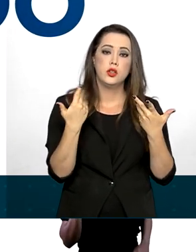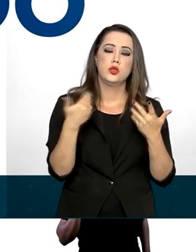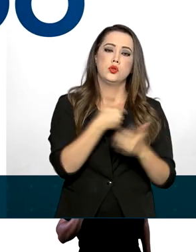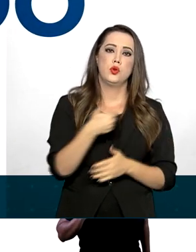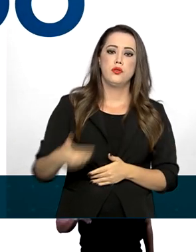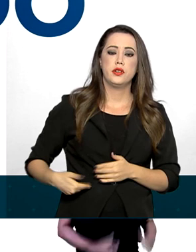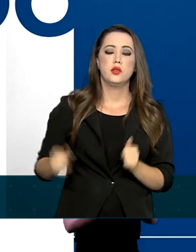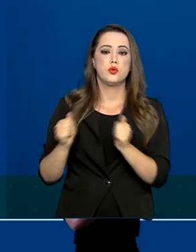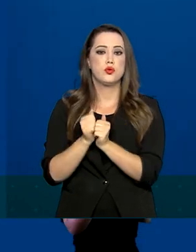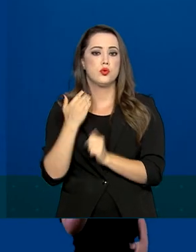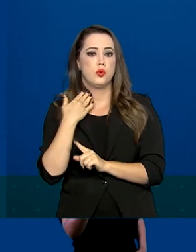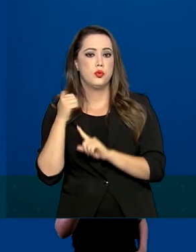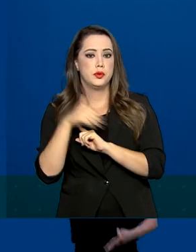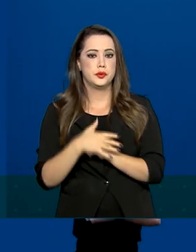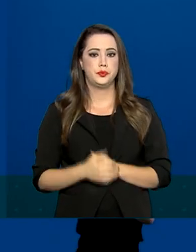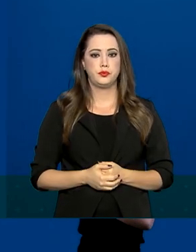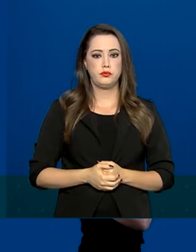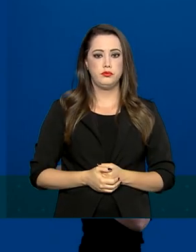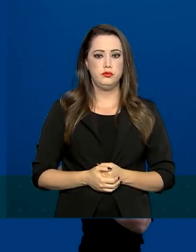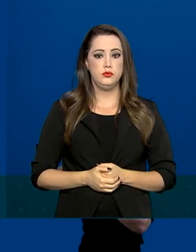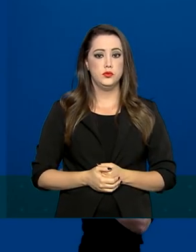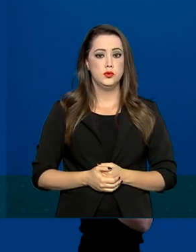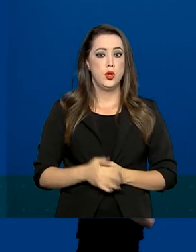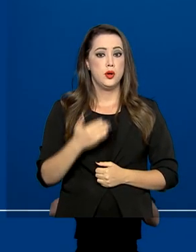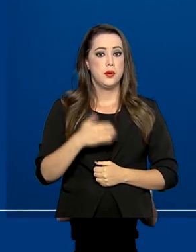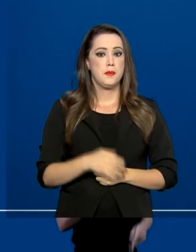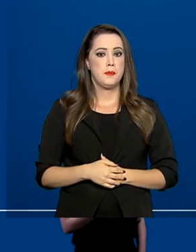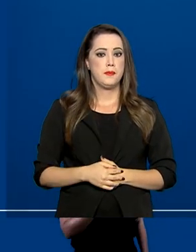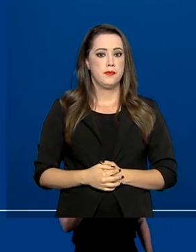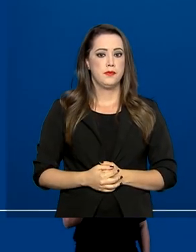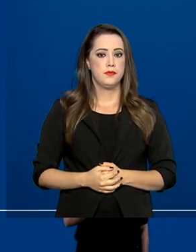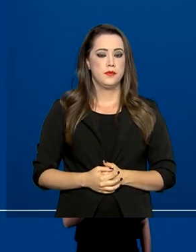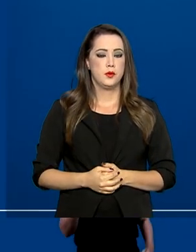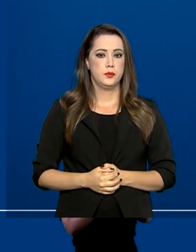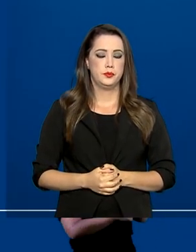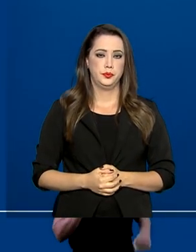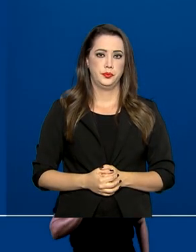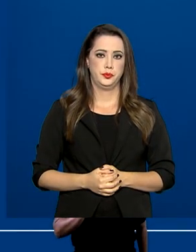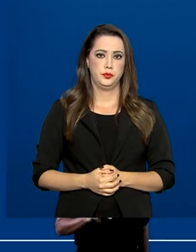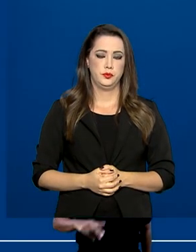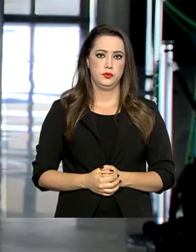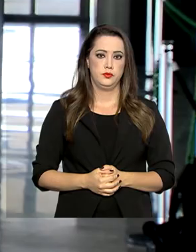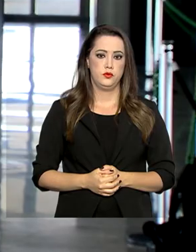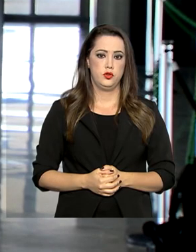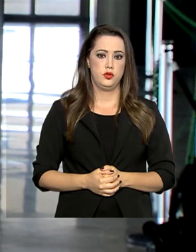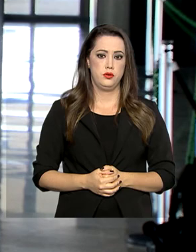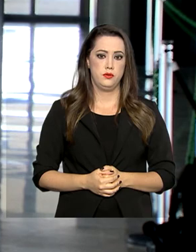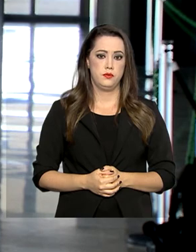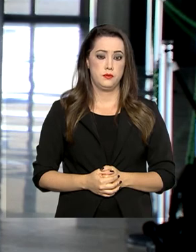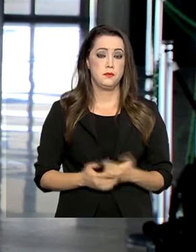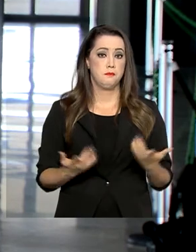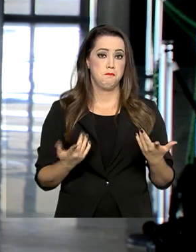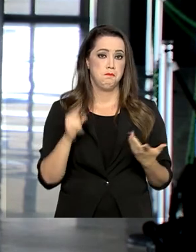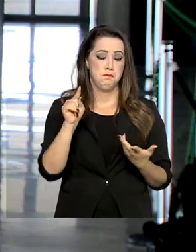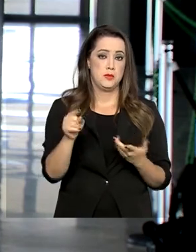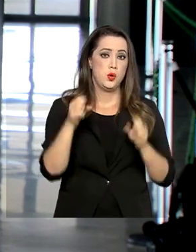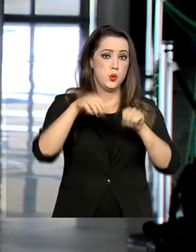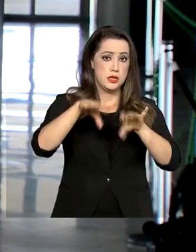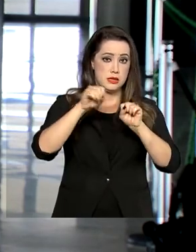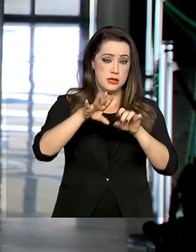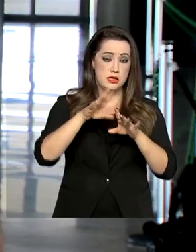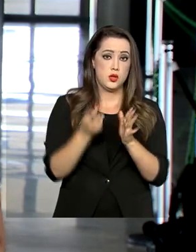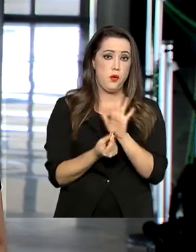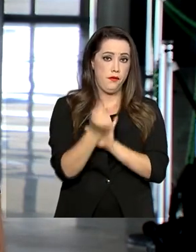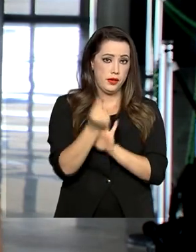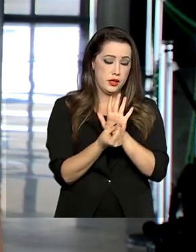Federação dos Bancos. O banco nunca manda ninguém em casa para retirar cartão ou pegar sua senha. A educação financeira é